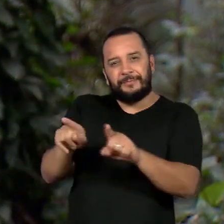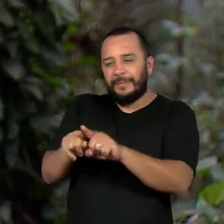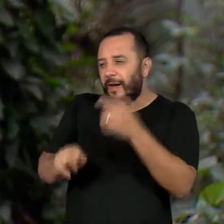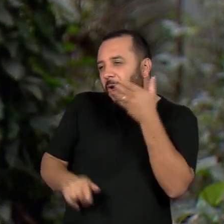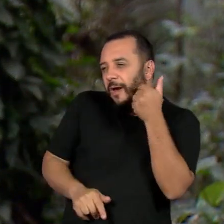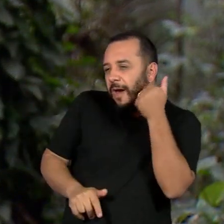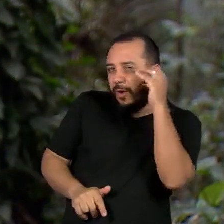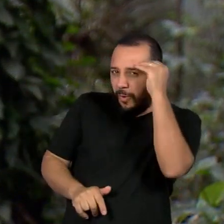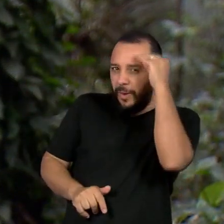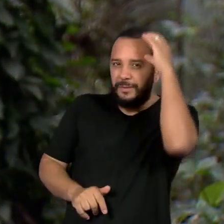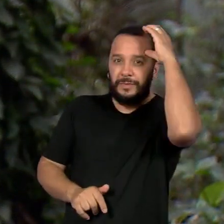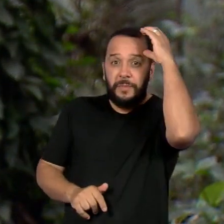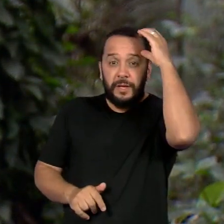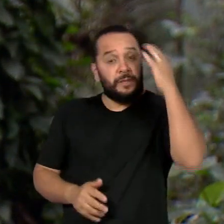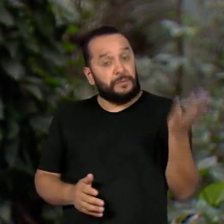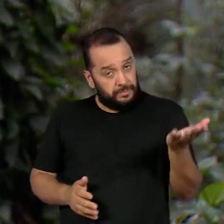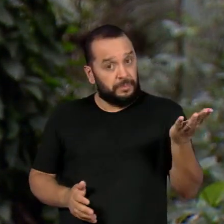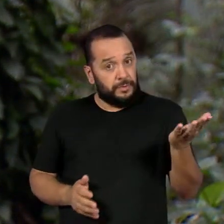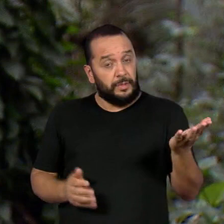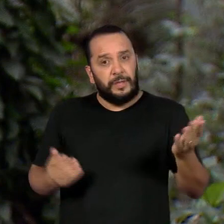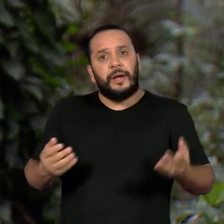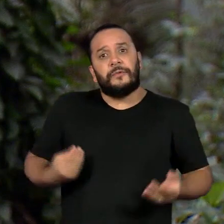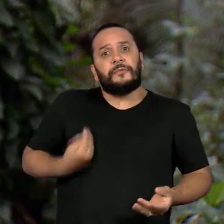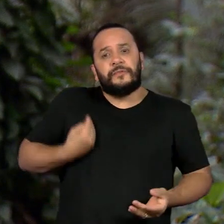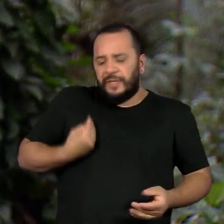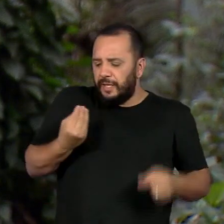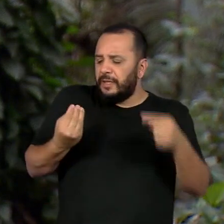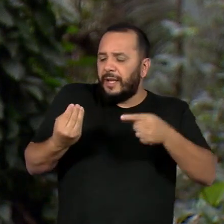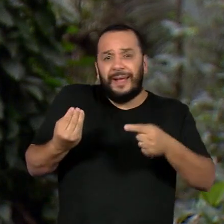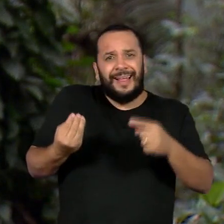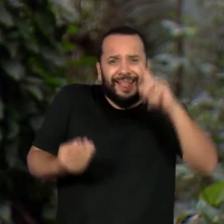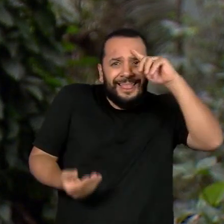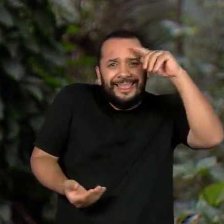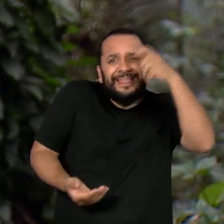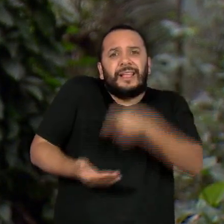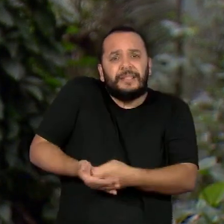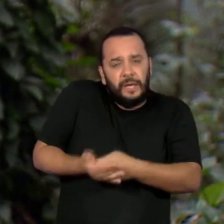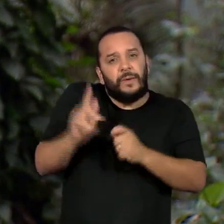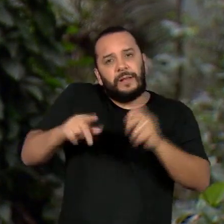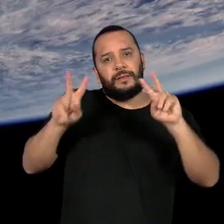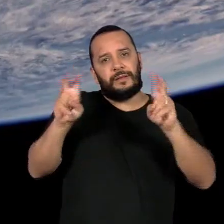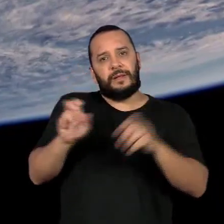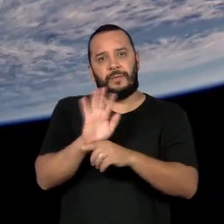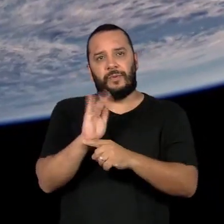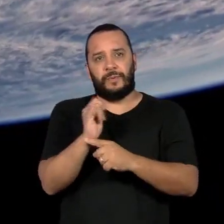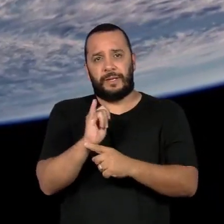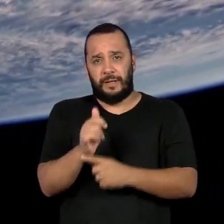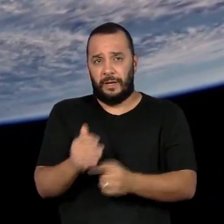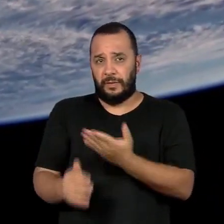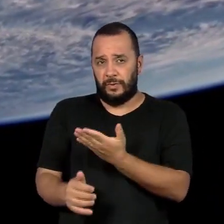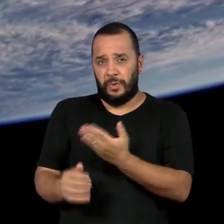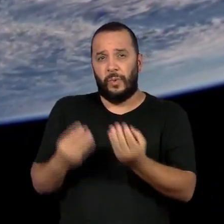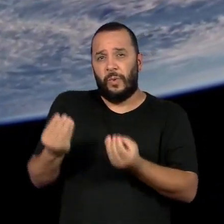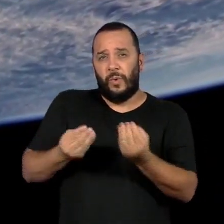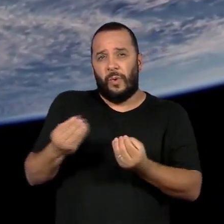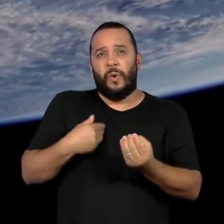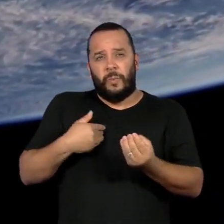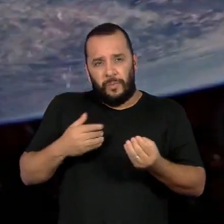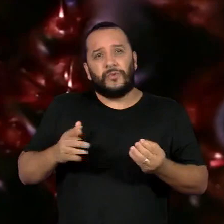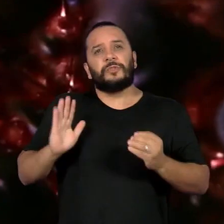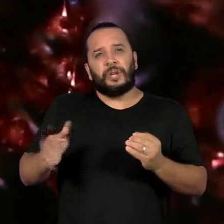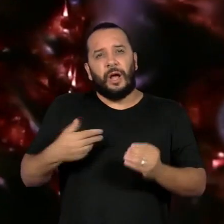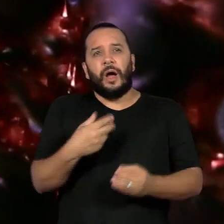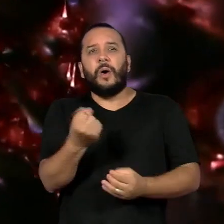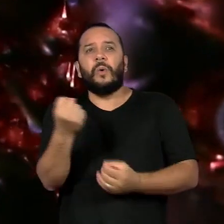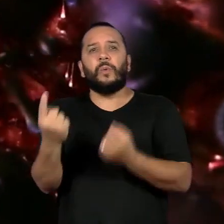A vida no centro das decisões é tema do documentário Biocêntricos. How would you reinvent some part of our